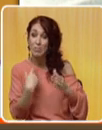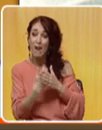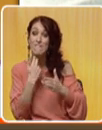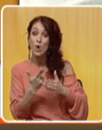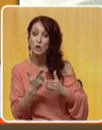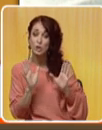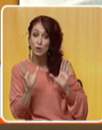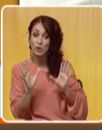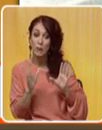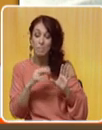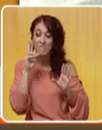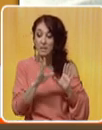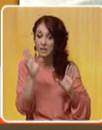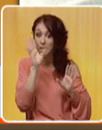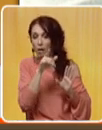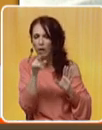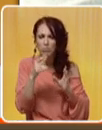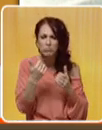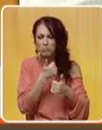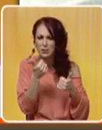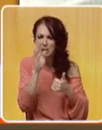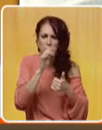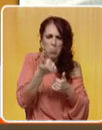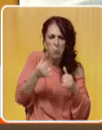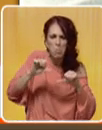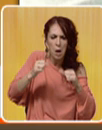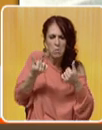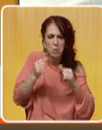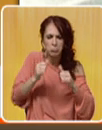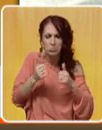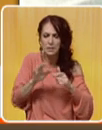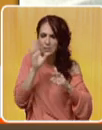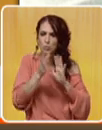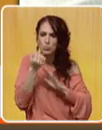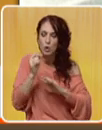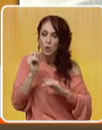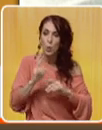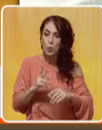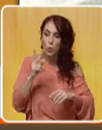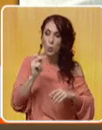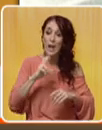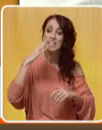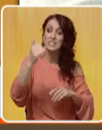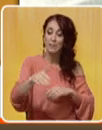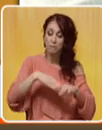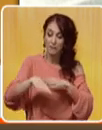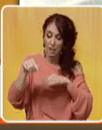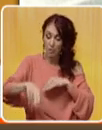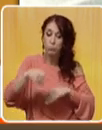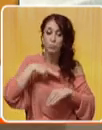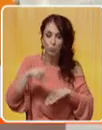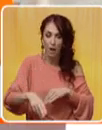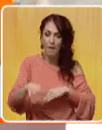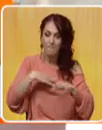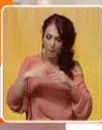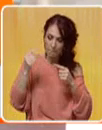equipa portuguesa para ver até que ponto é que aquilo funcionava até que ponto é que nós conseguíamos fazer e no ano seguinte fizemos logo em Portugal fizemos